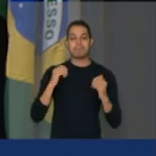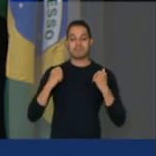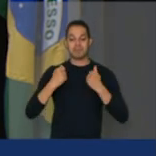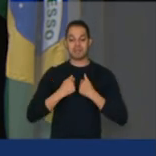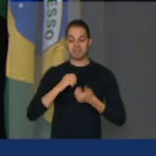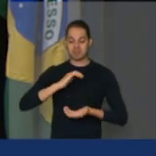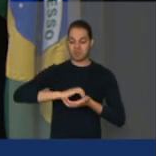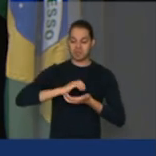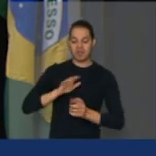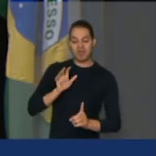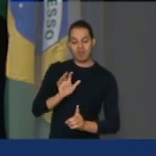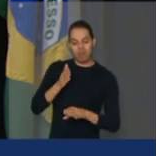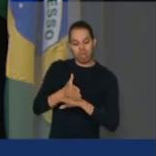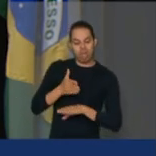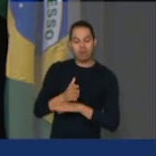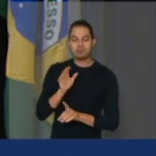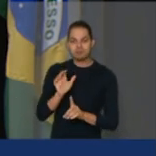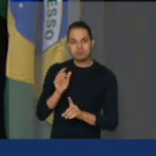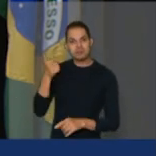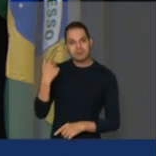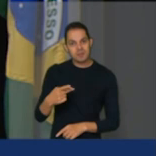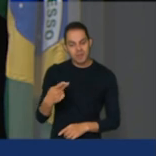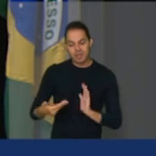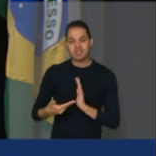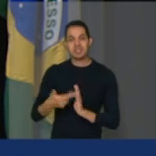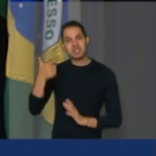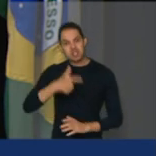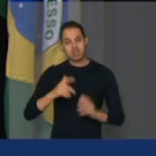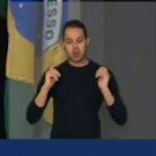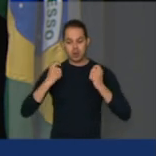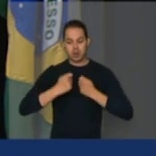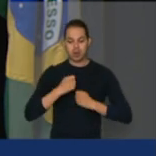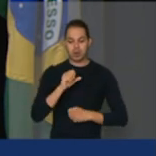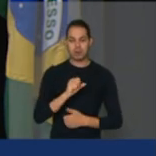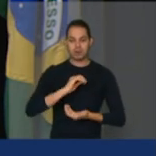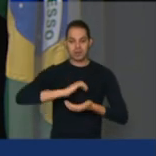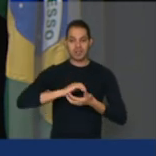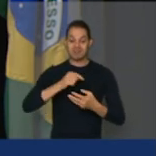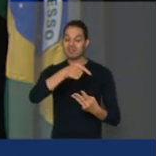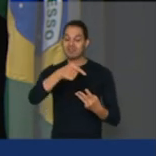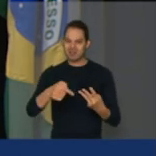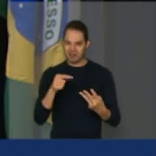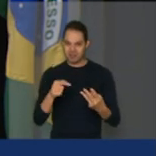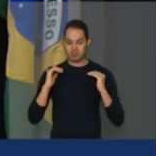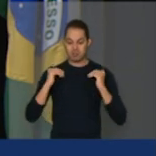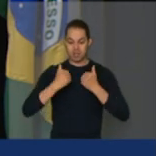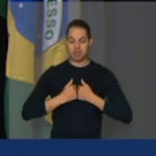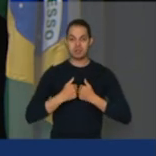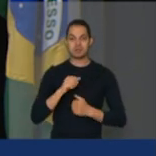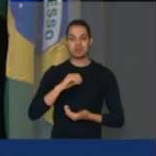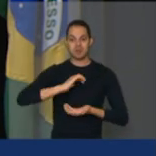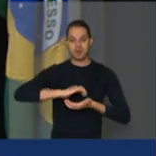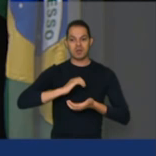interferiram nessa casa mais uma vez os ministros do STF três ministros em específico estão o